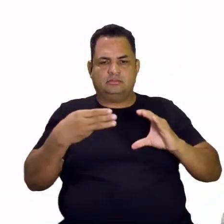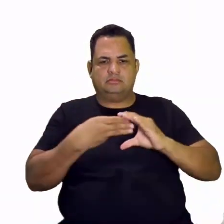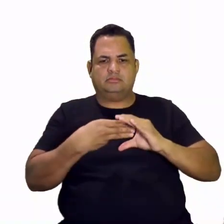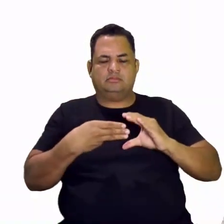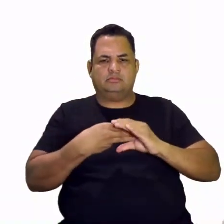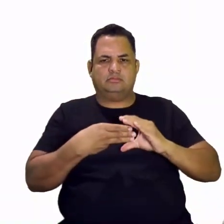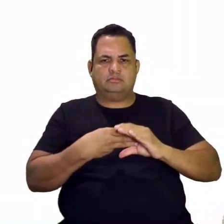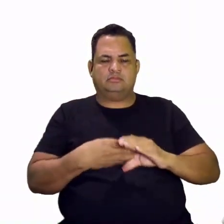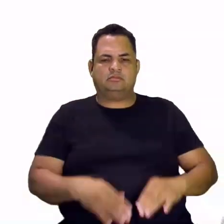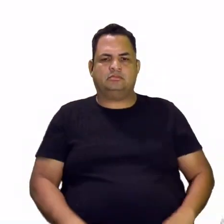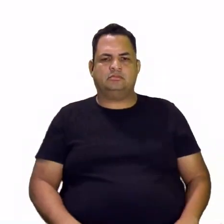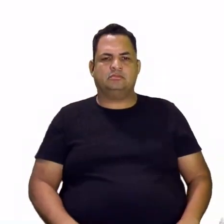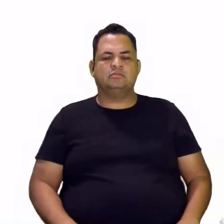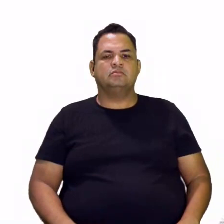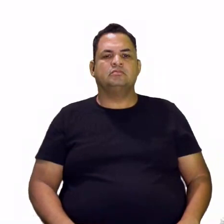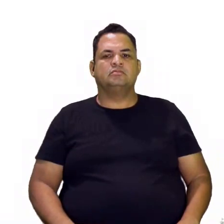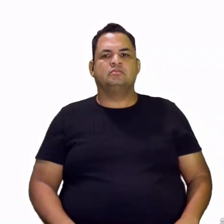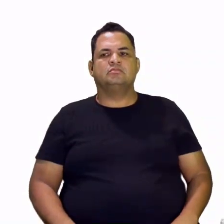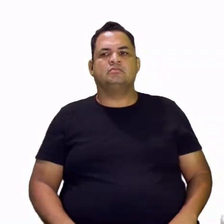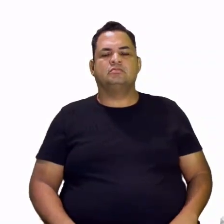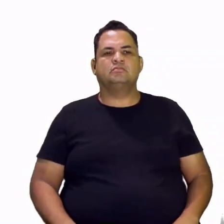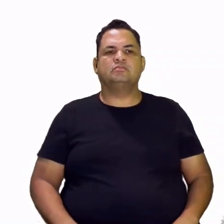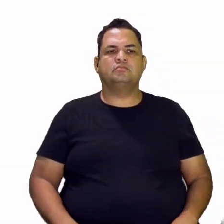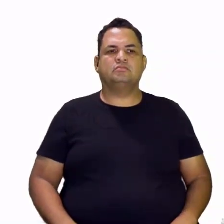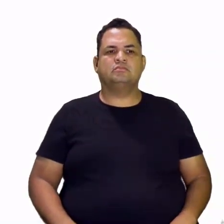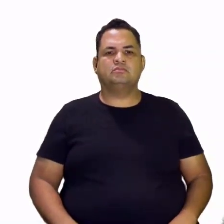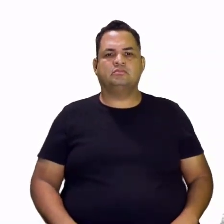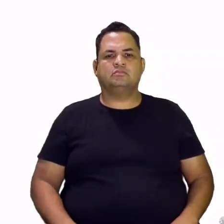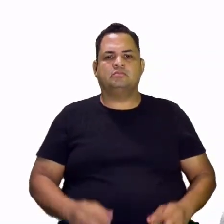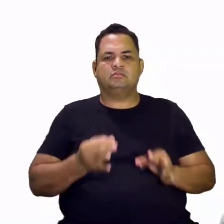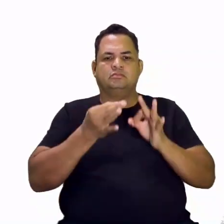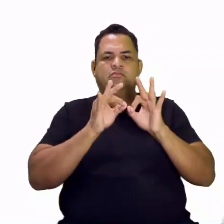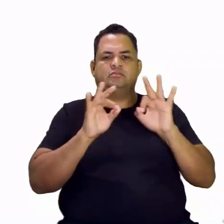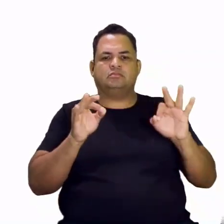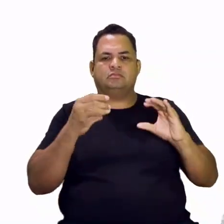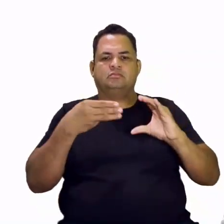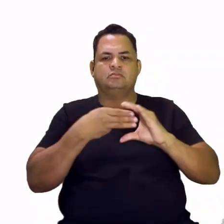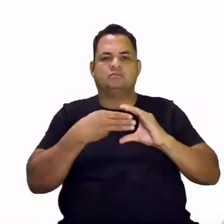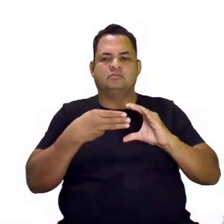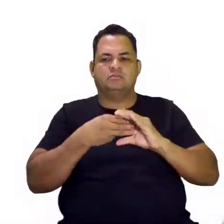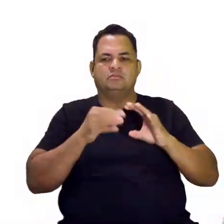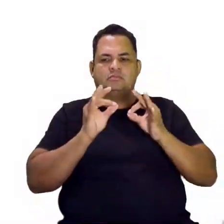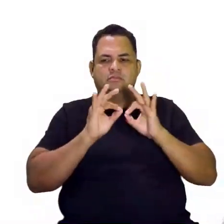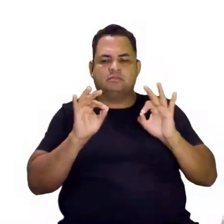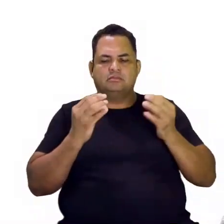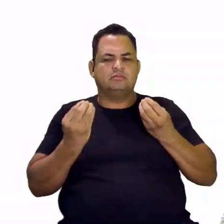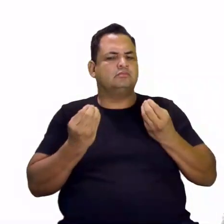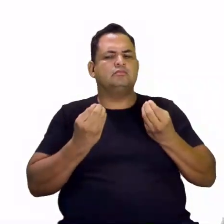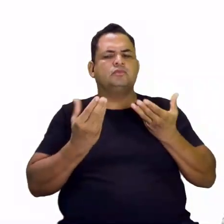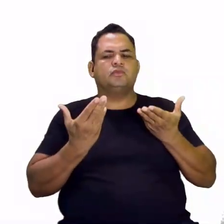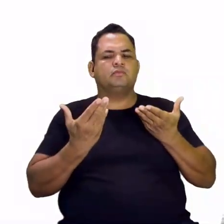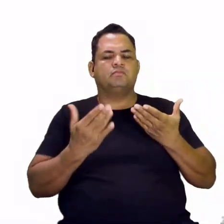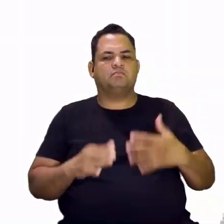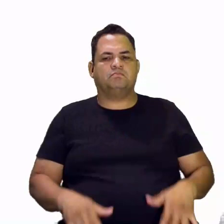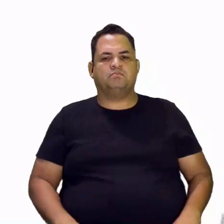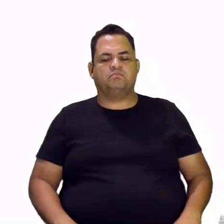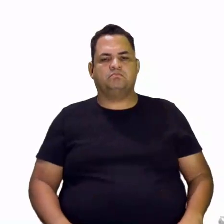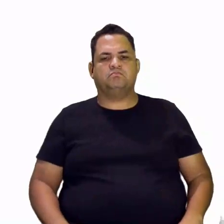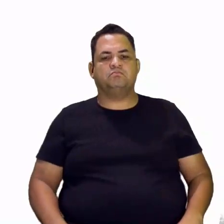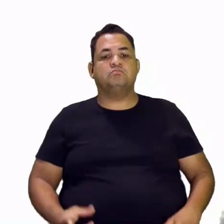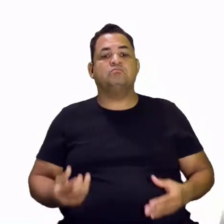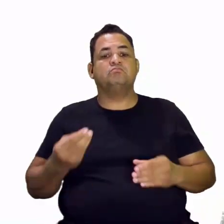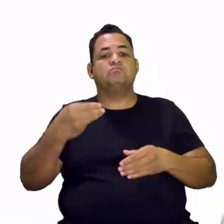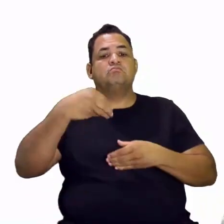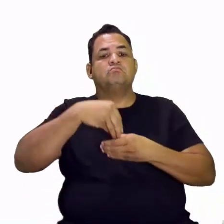E aí, essas células são células simples. Como assim, professora? Nelas nós